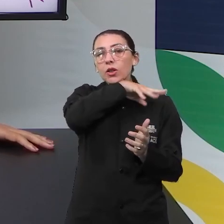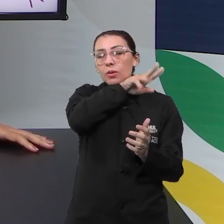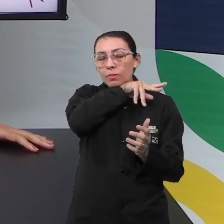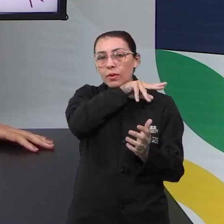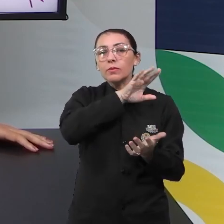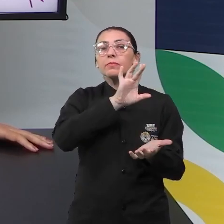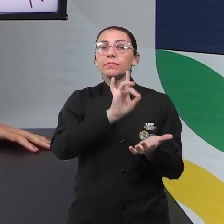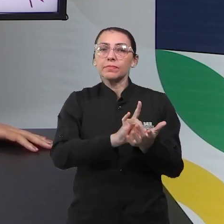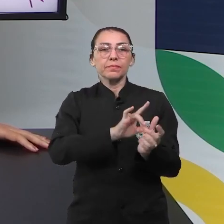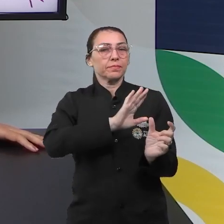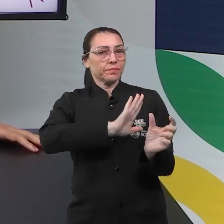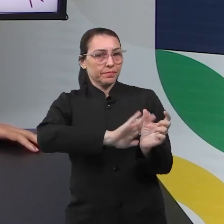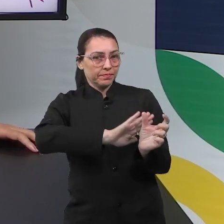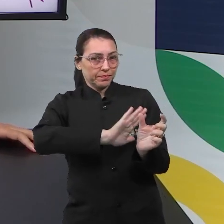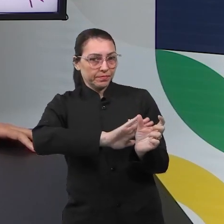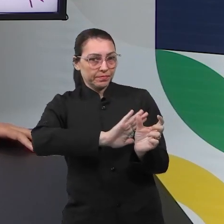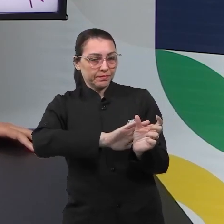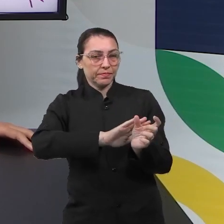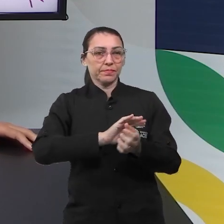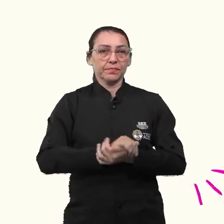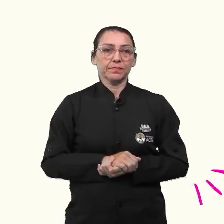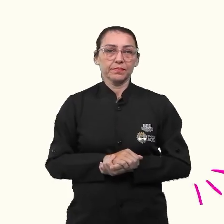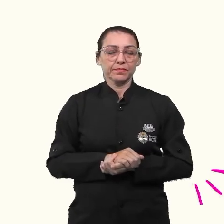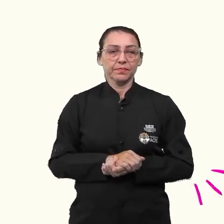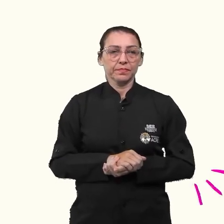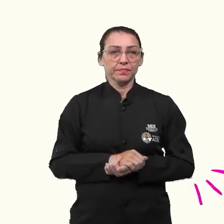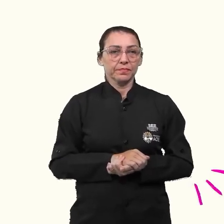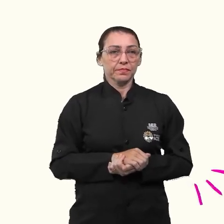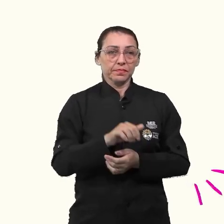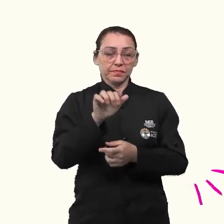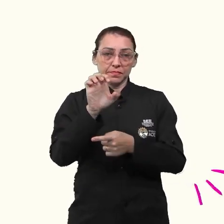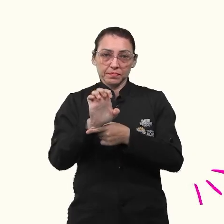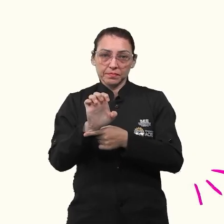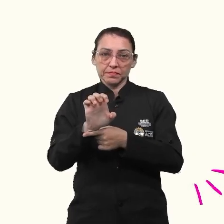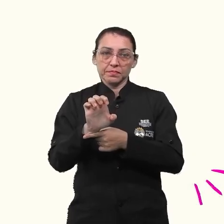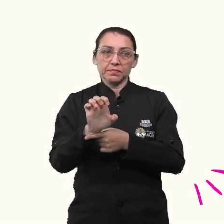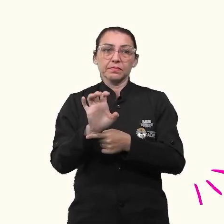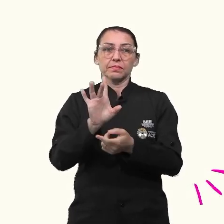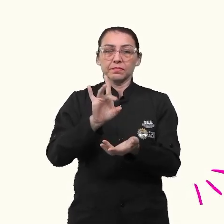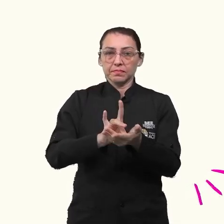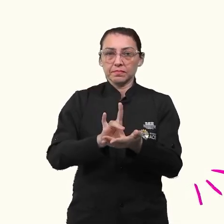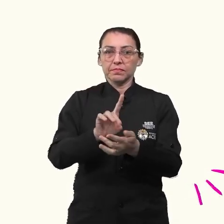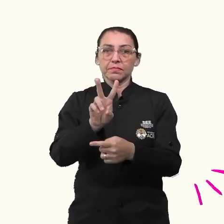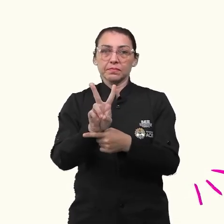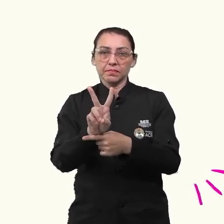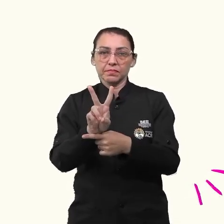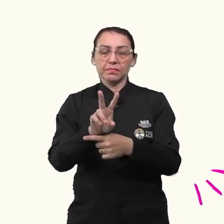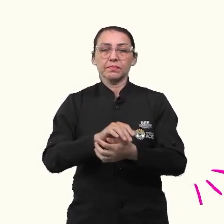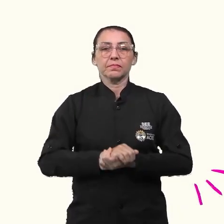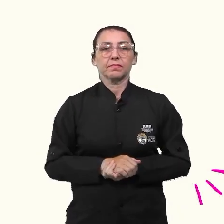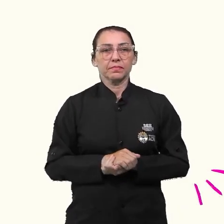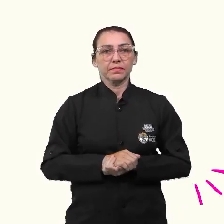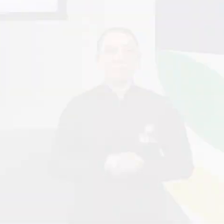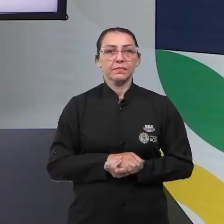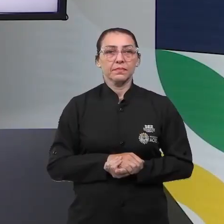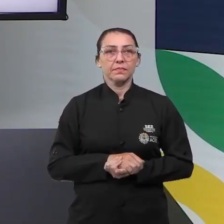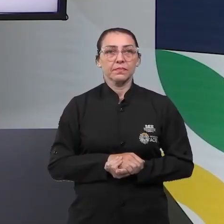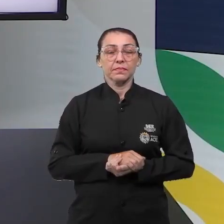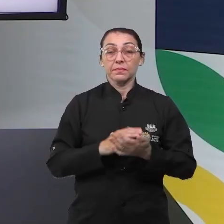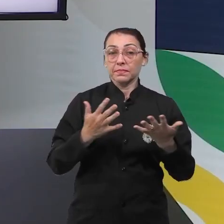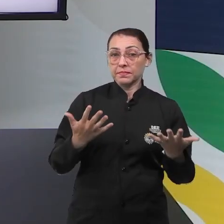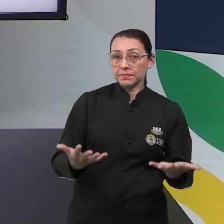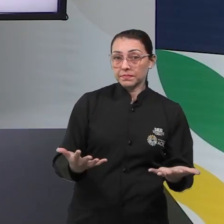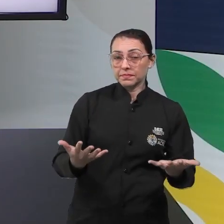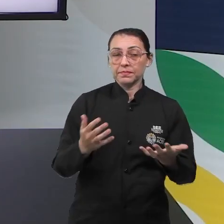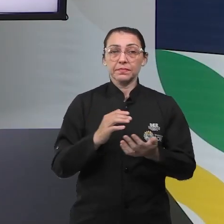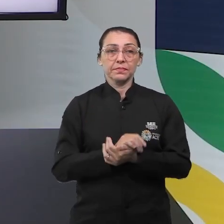aí seria uma linguagem denotativa. Então, a letra E também é verdadeira.